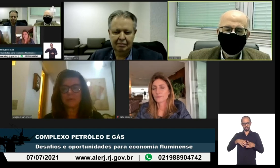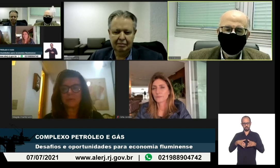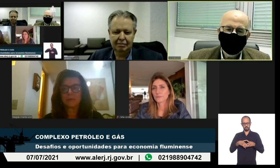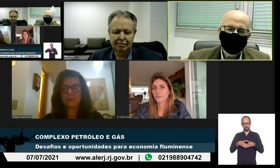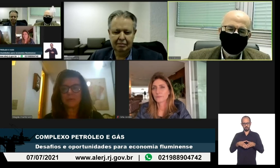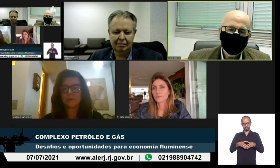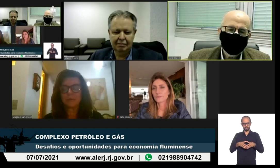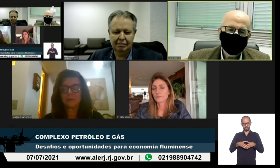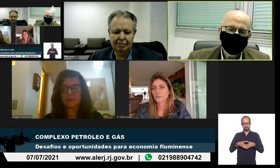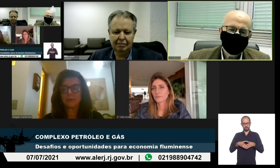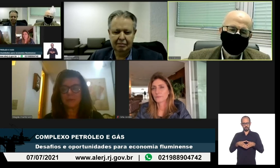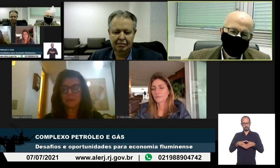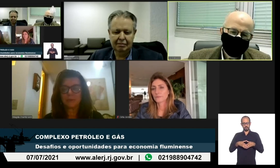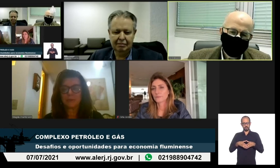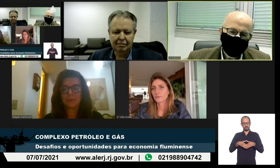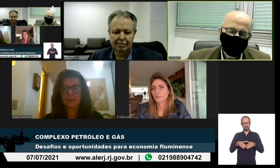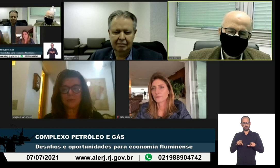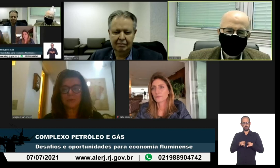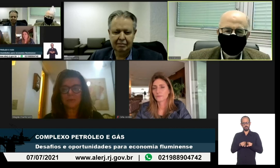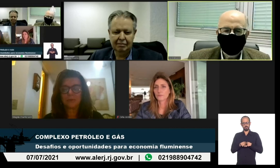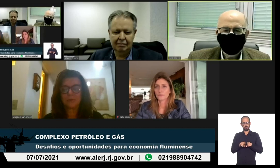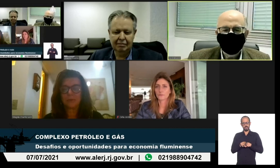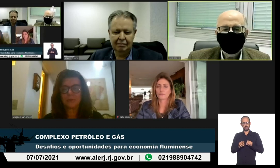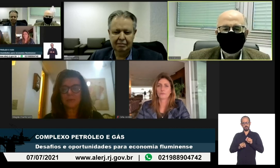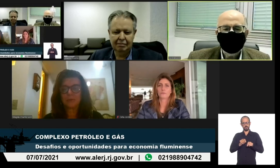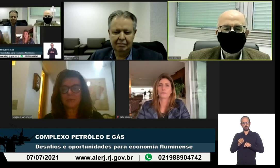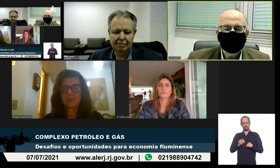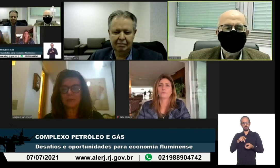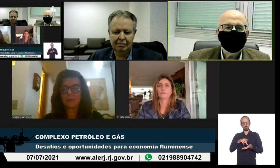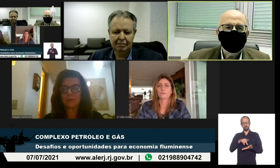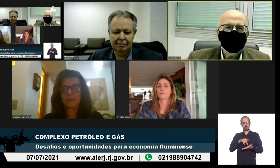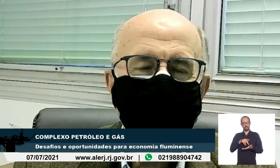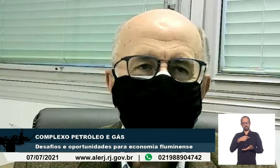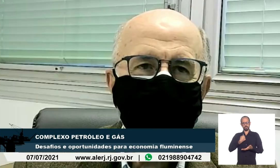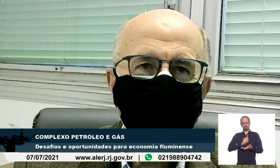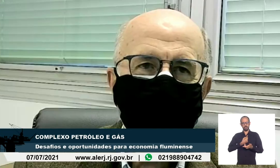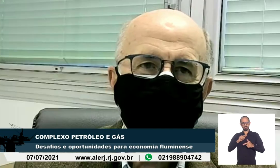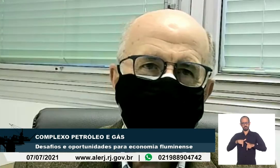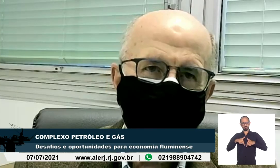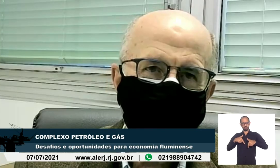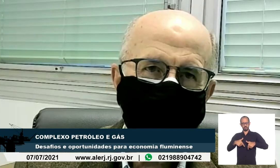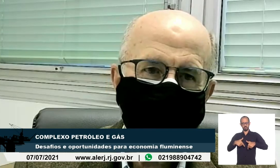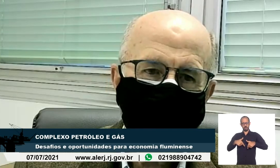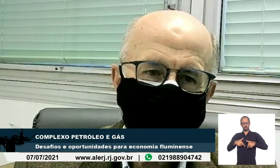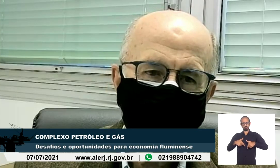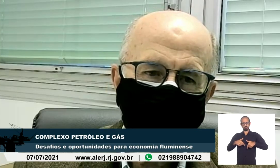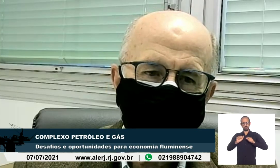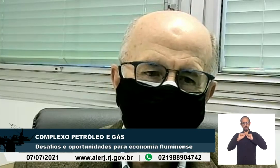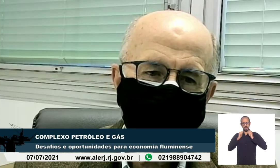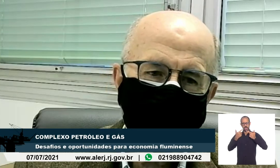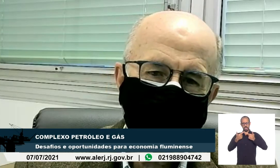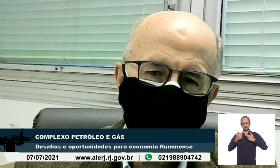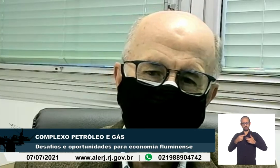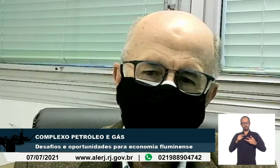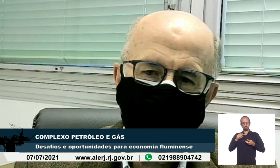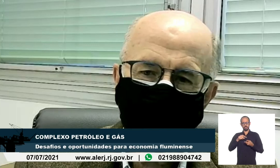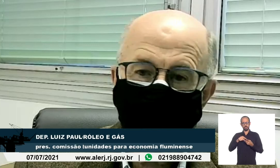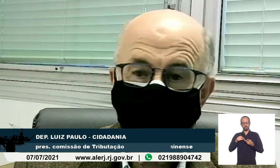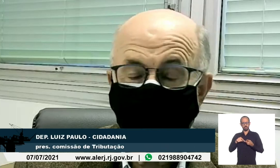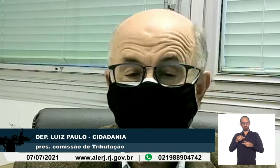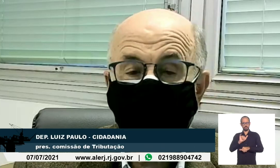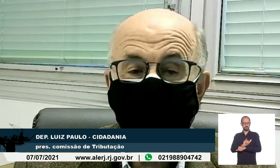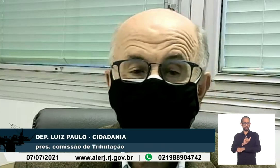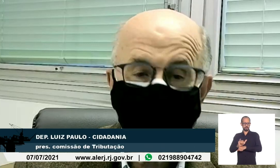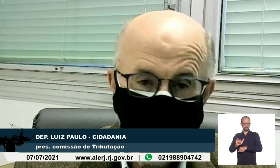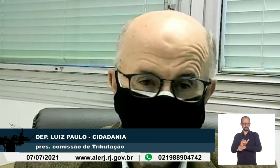E, na verdade, a gente tem atuado aqui no parlamento em duas frentes. Na frente da Comissão